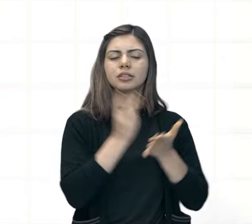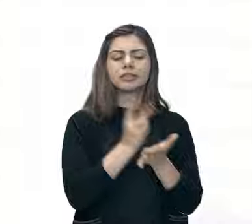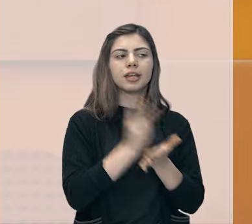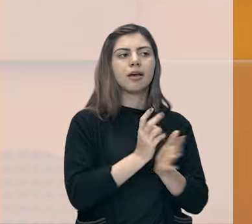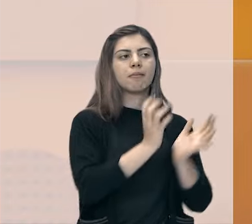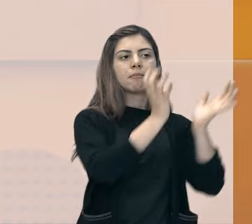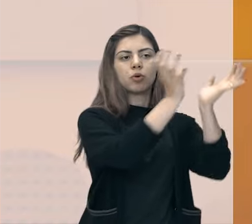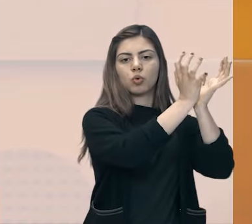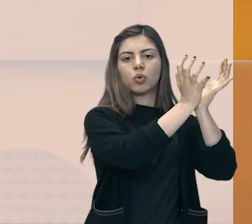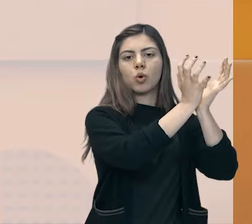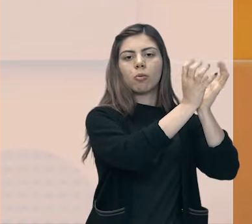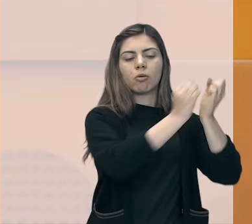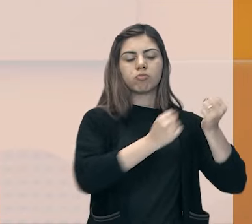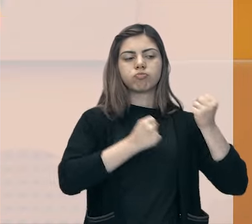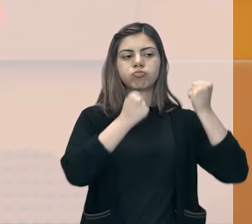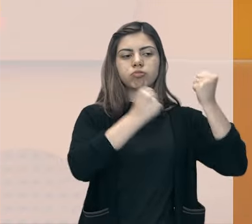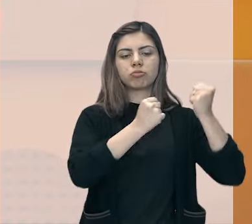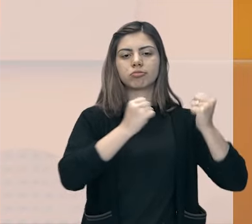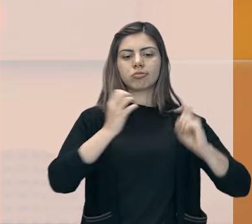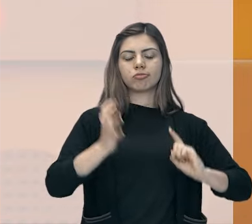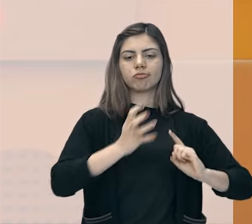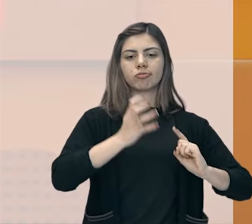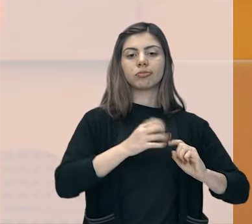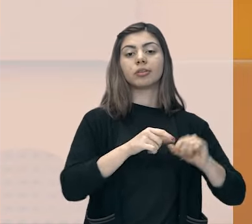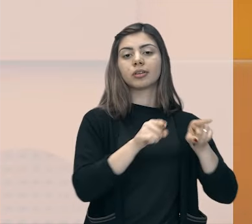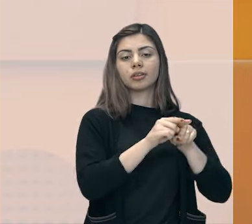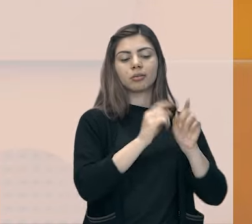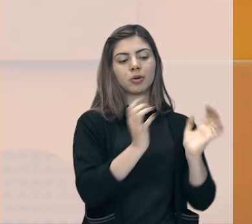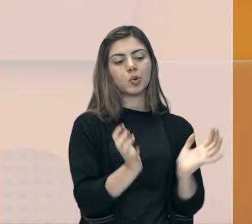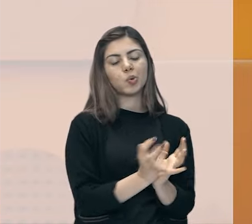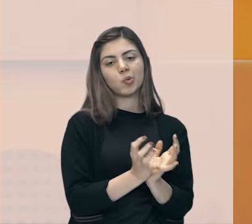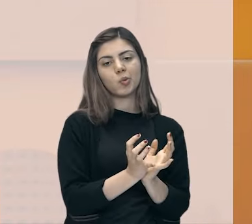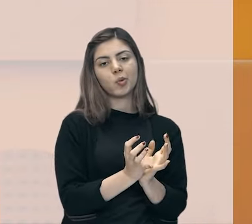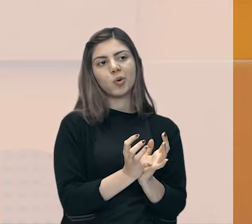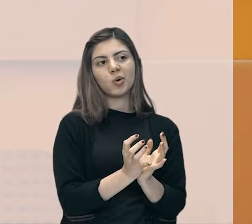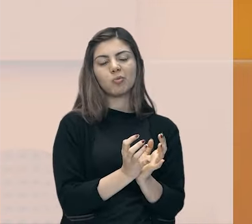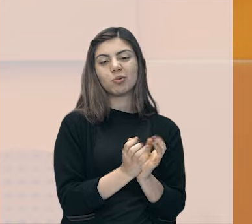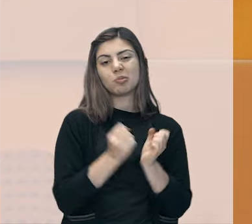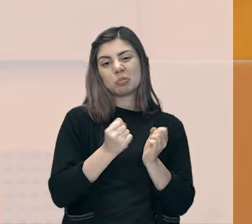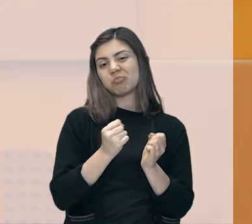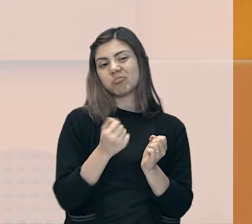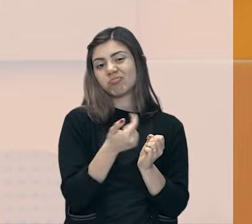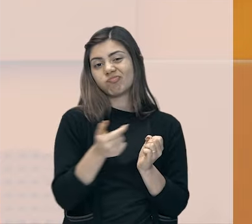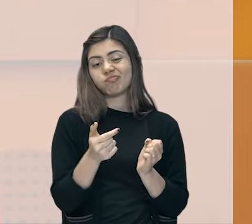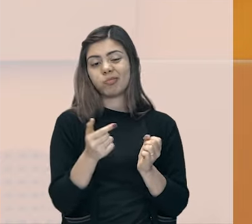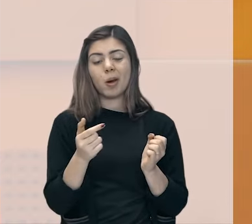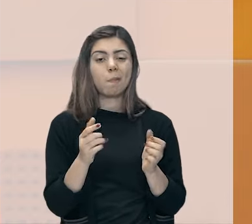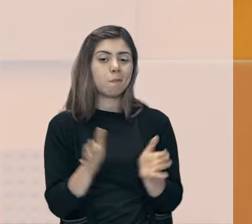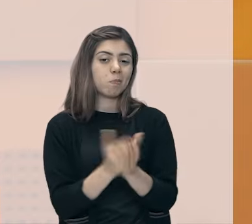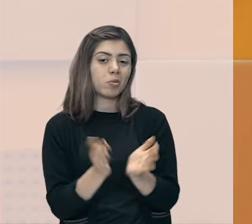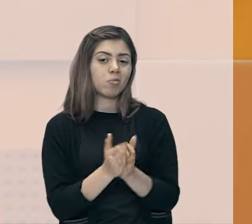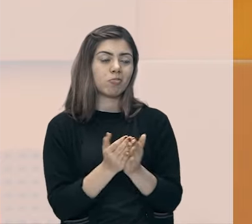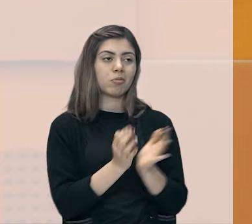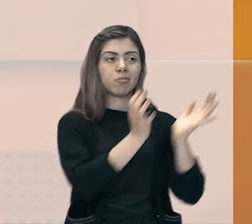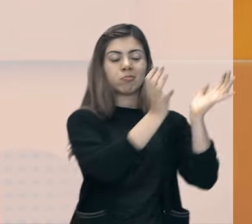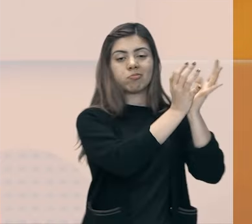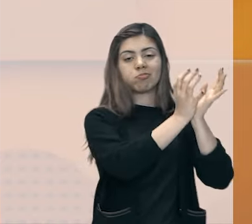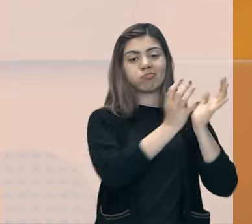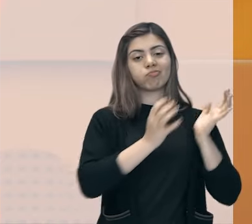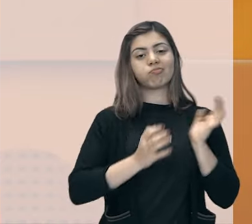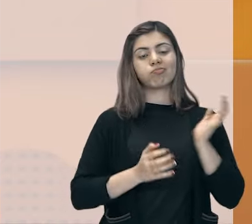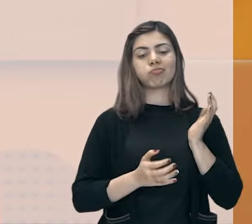essa maior influência com aquele que tem menos influência dentro da sociedade, tá bom? Vamos ver como é